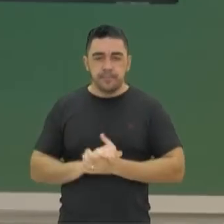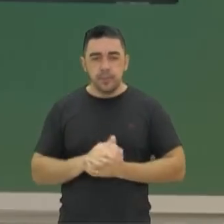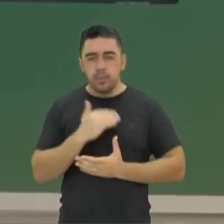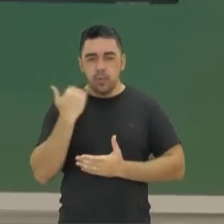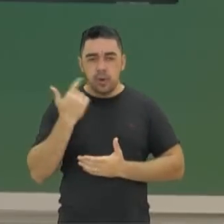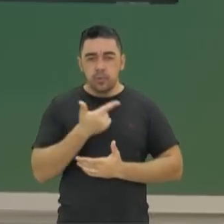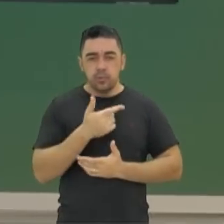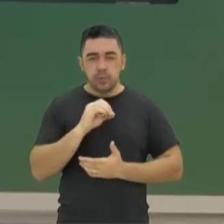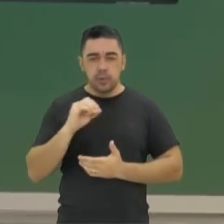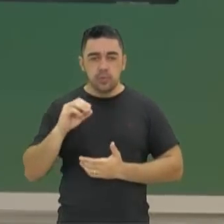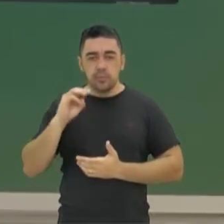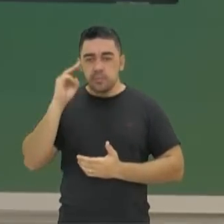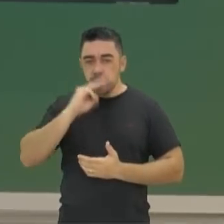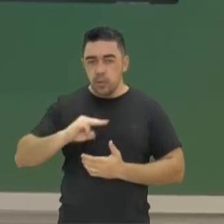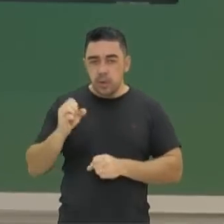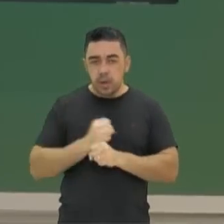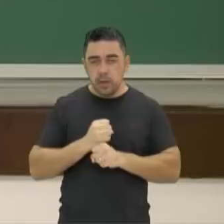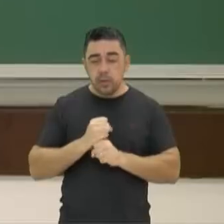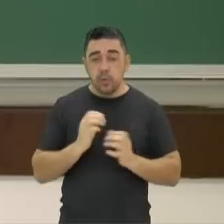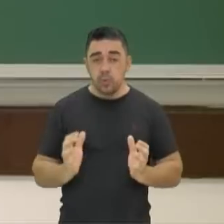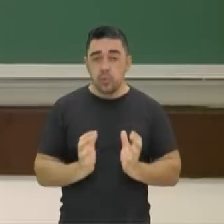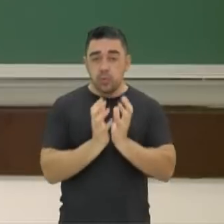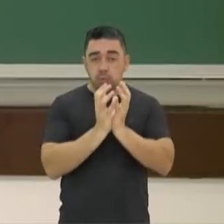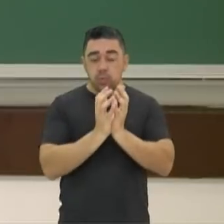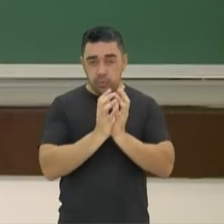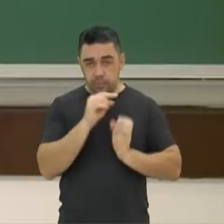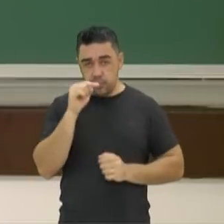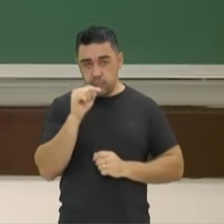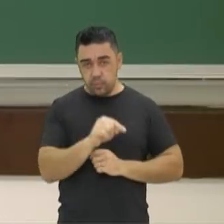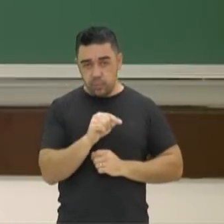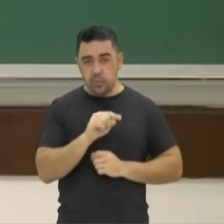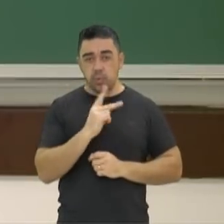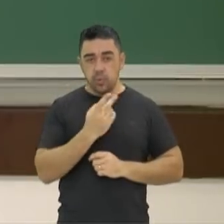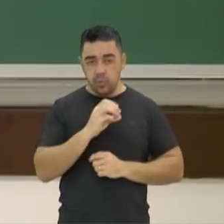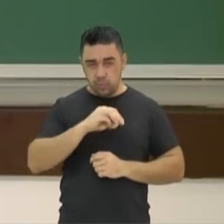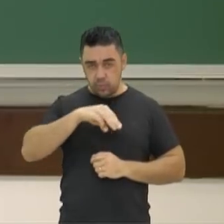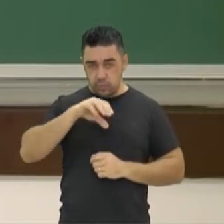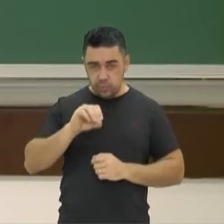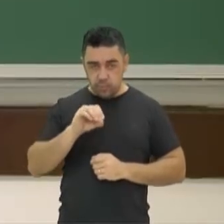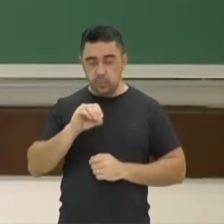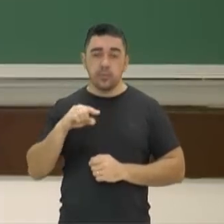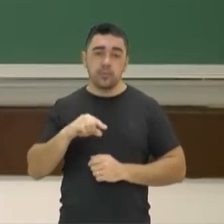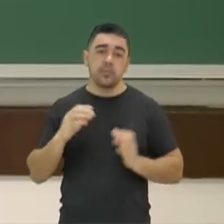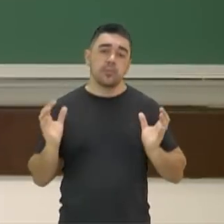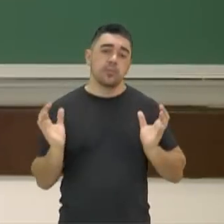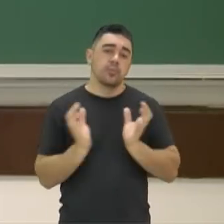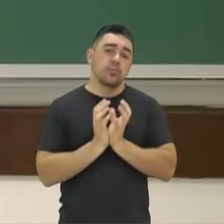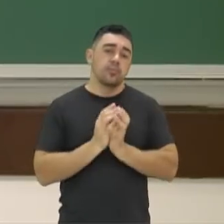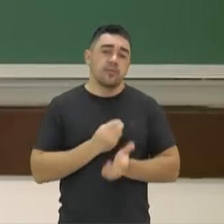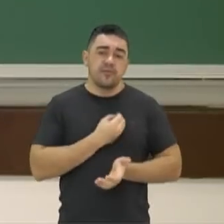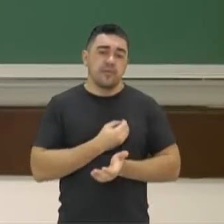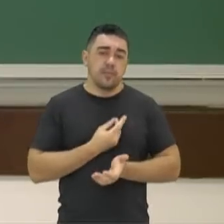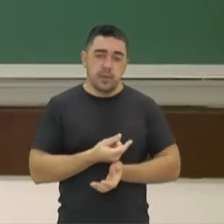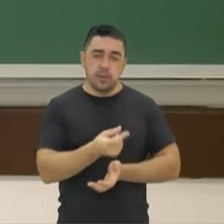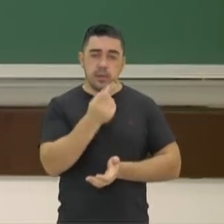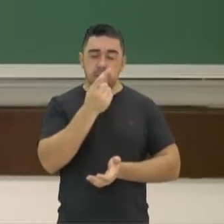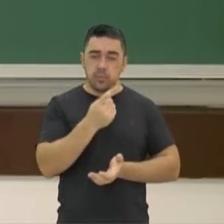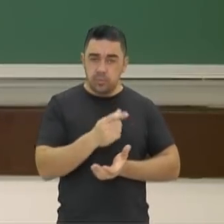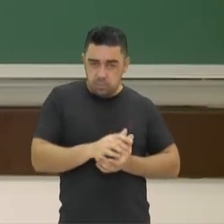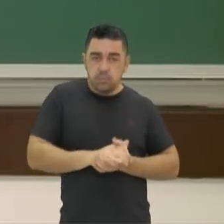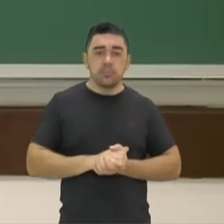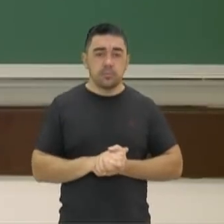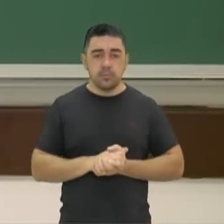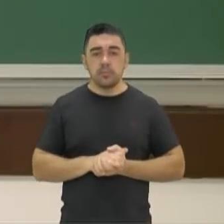mil anos. Foi o grupo de Homo, o gênero, né, dentro do gênero do Homo, o grupo que viveu mais tempo. Tá? Então, viveu mais